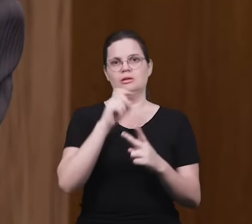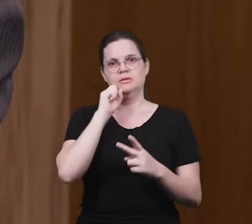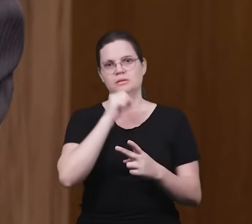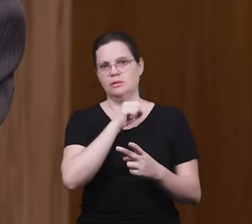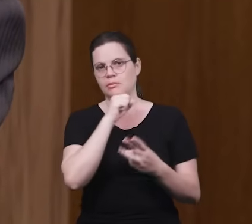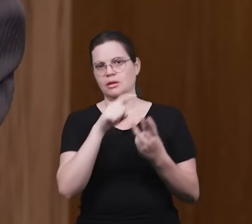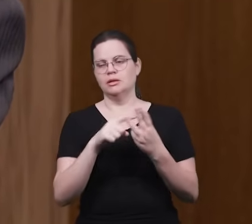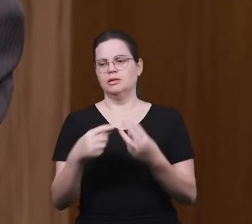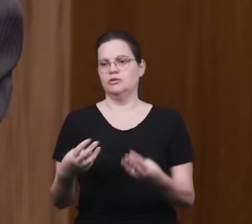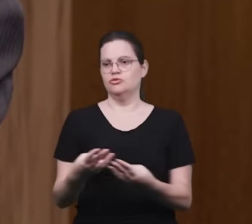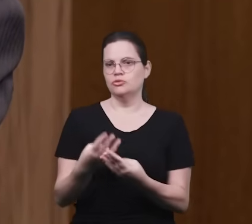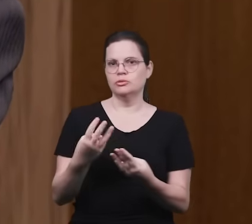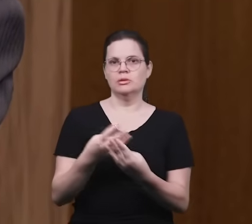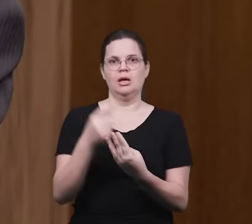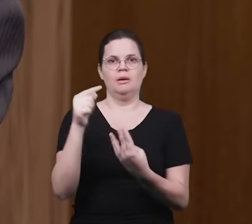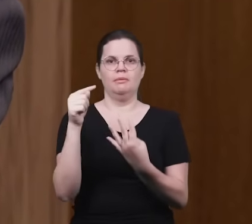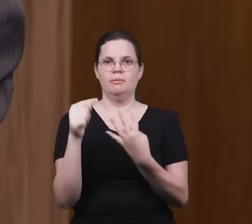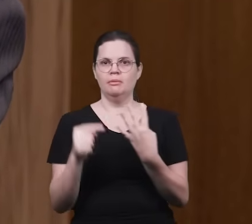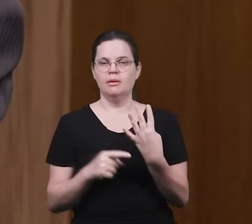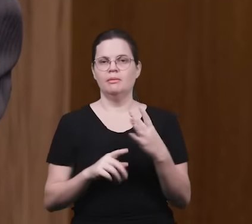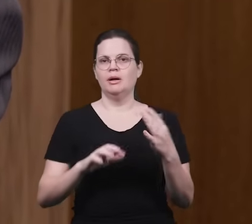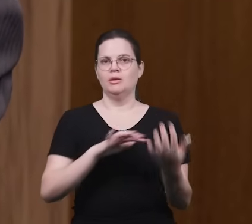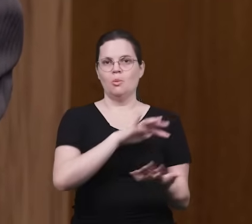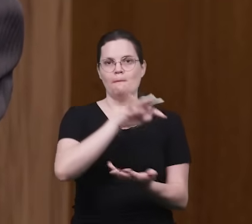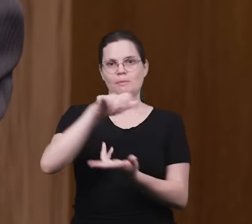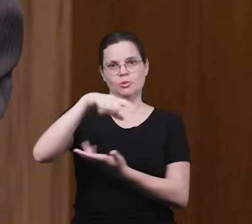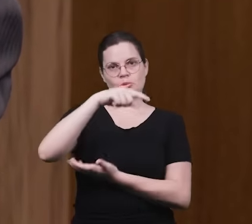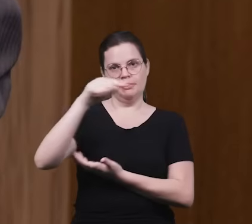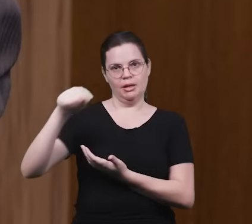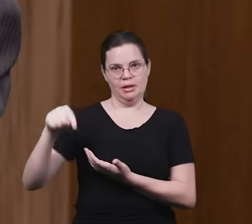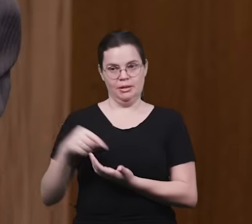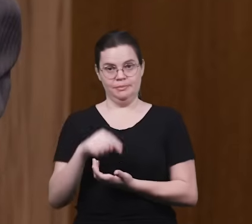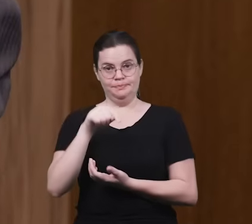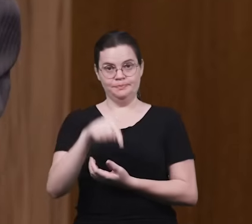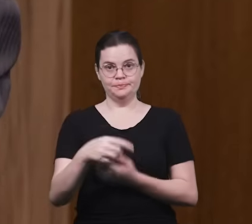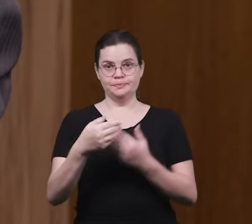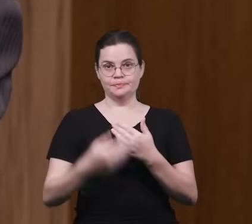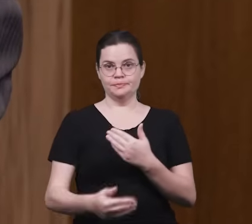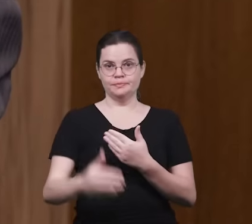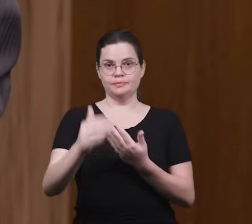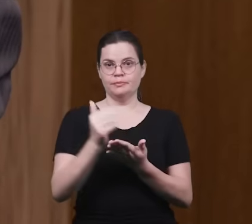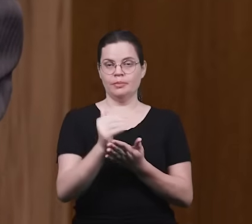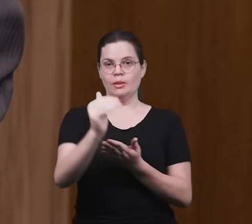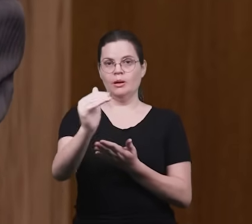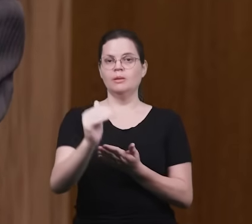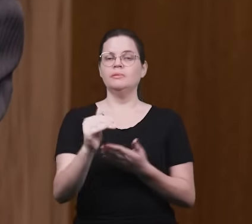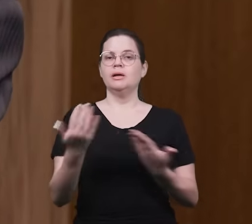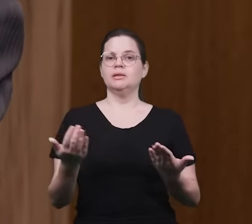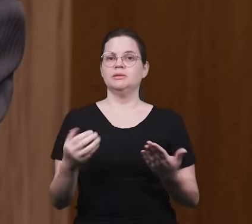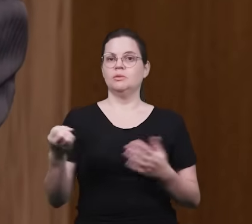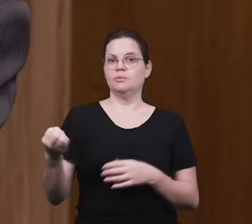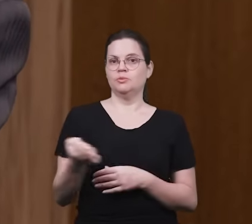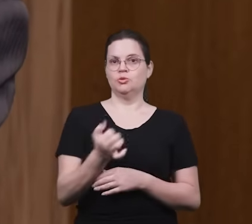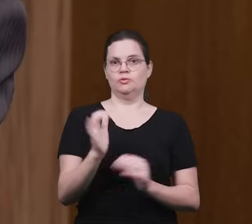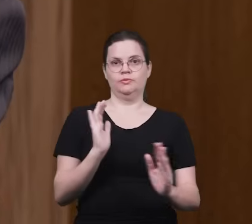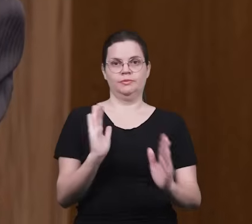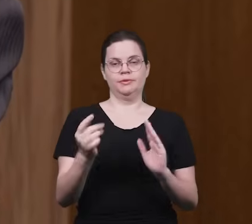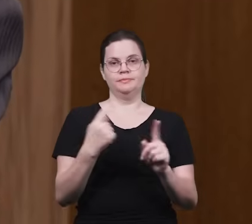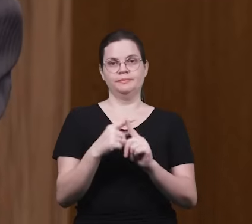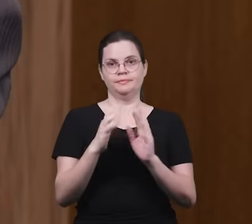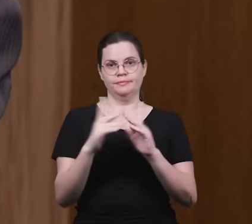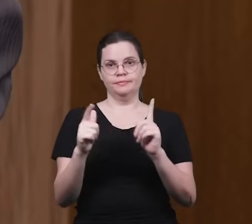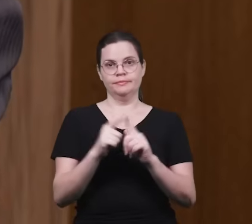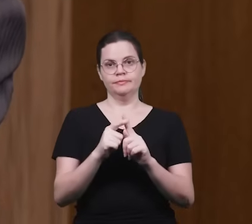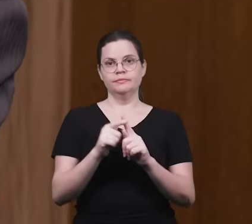Dessa palavra, nós percebemos que inaugura-se uma nova era. A igreja fiel passa a sair cheia